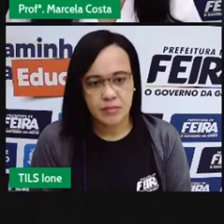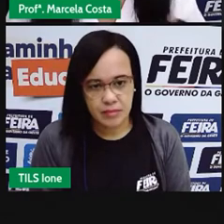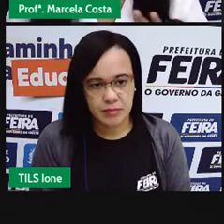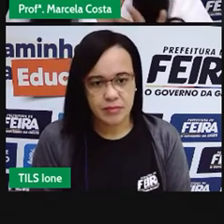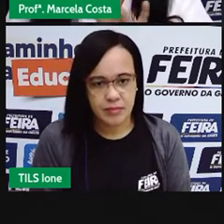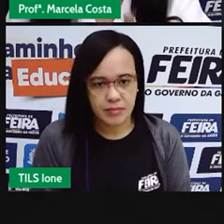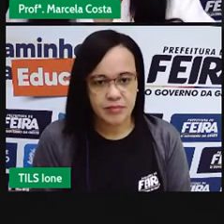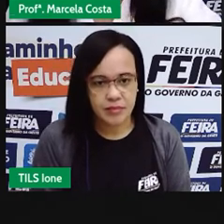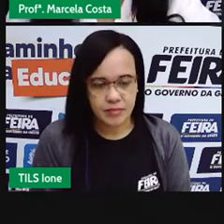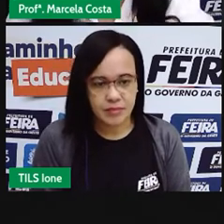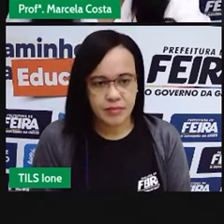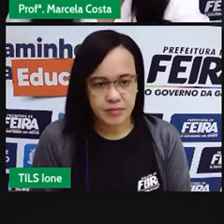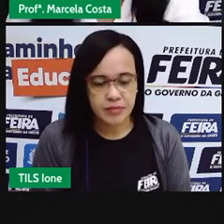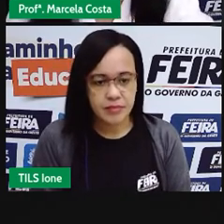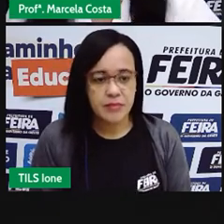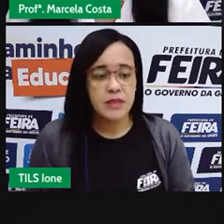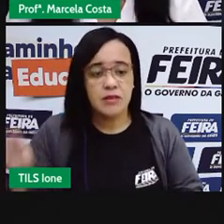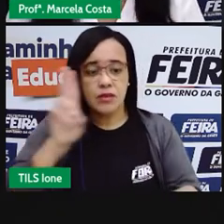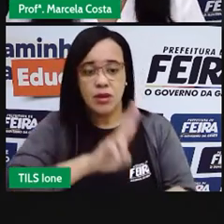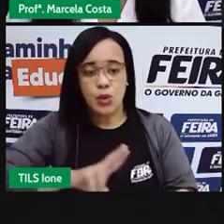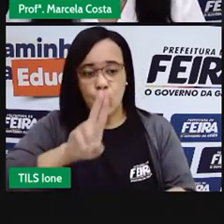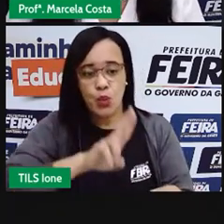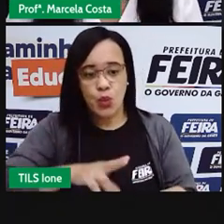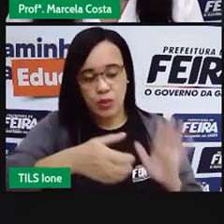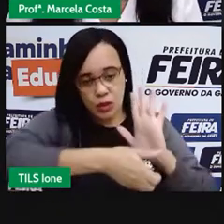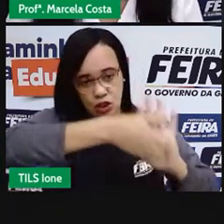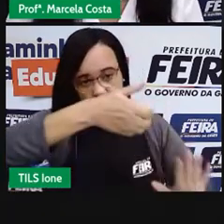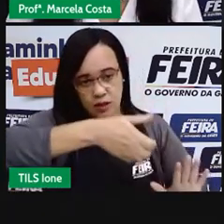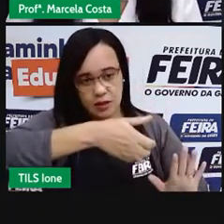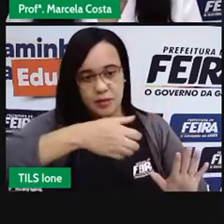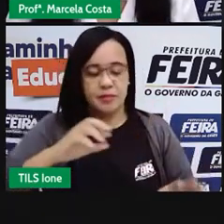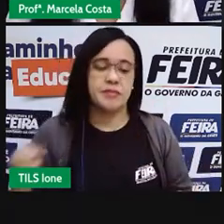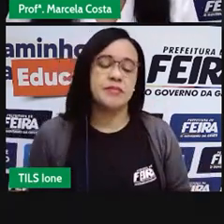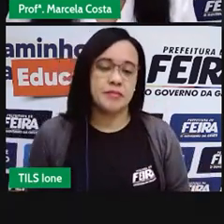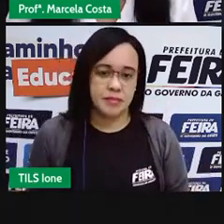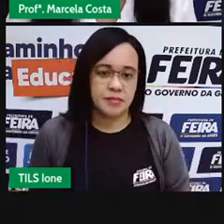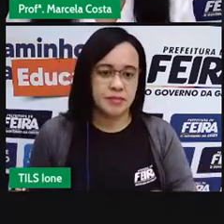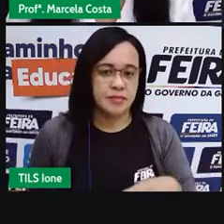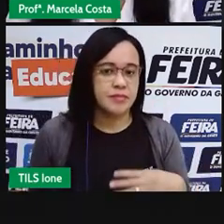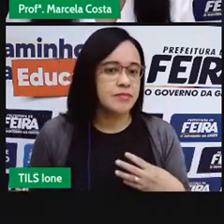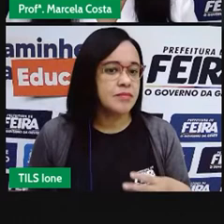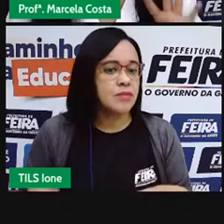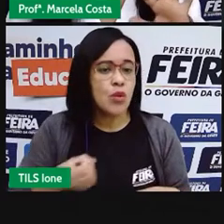2, que vai ser o que a gente vai retirar. A gente vai precisar retirar quantas?